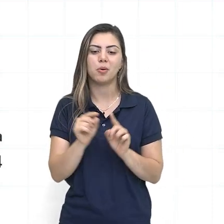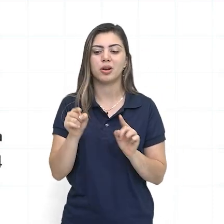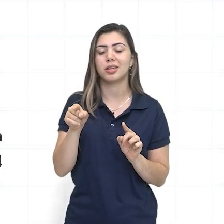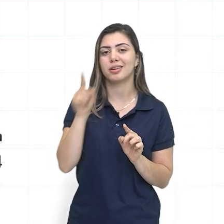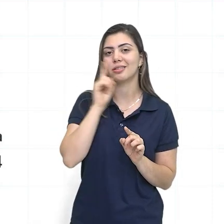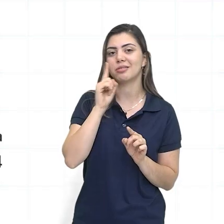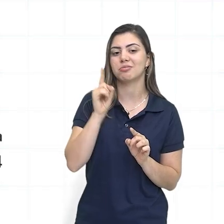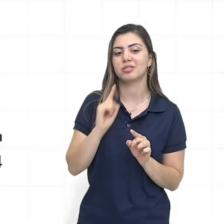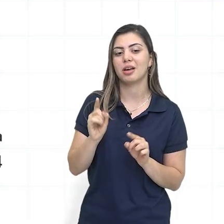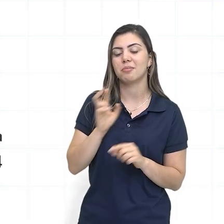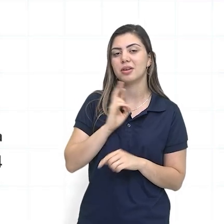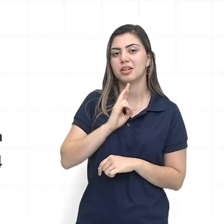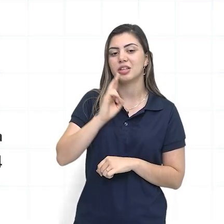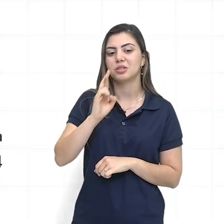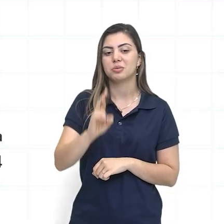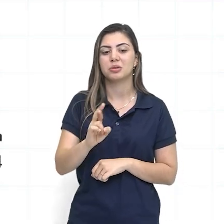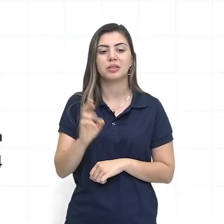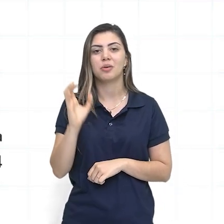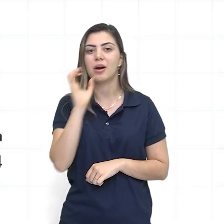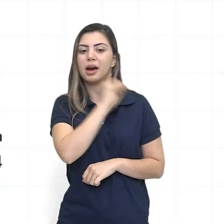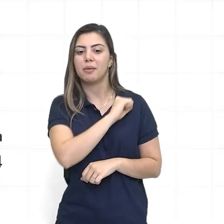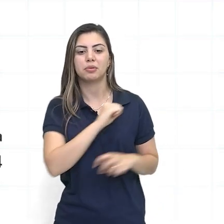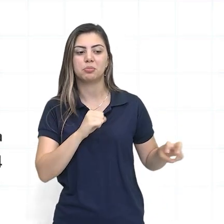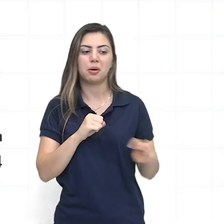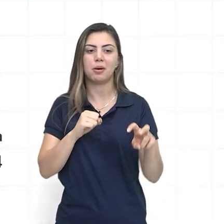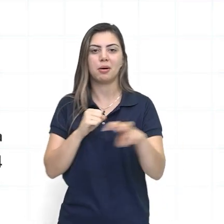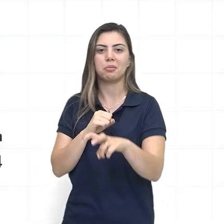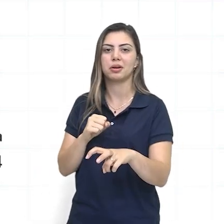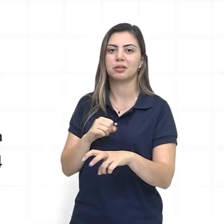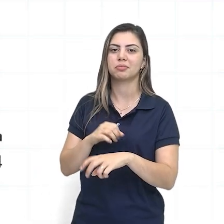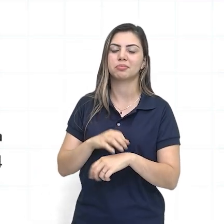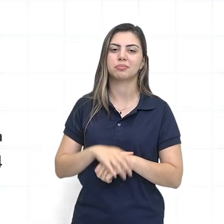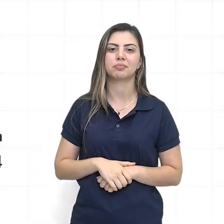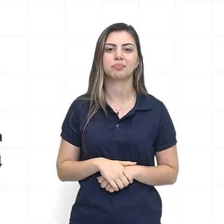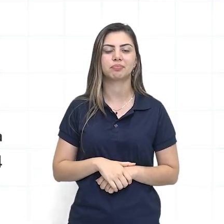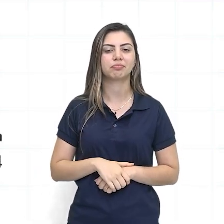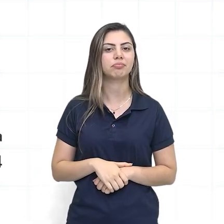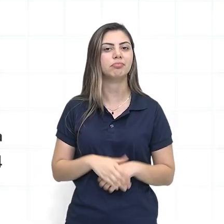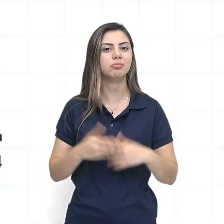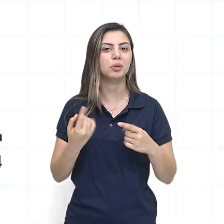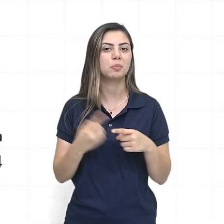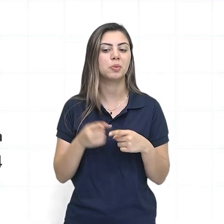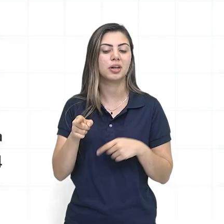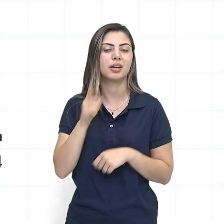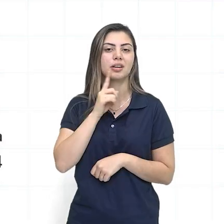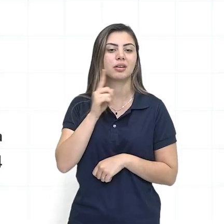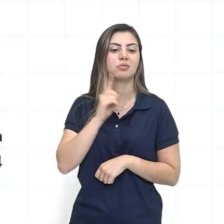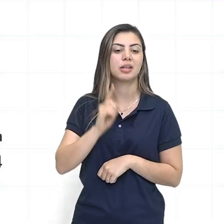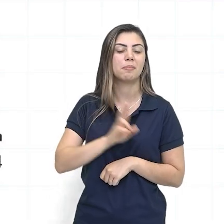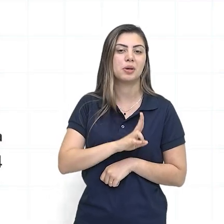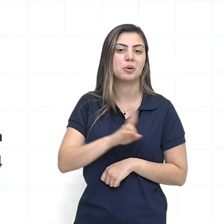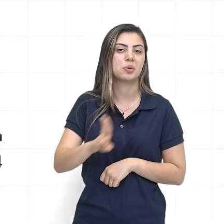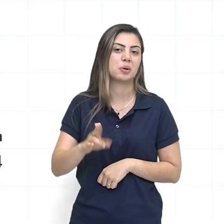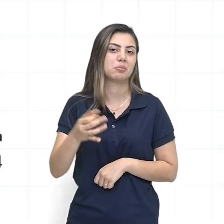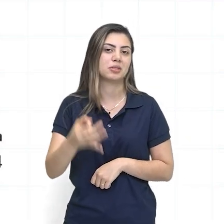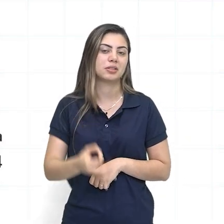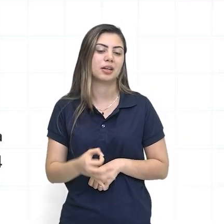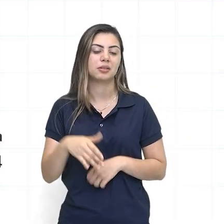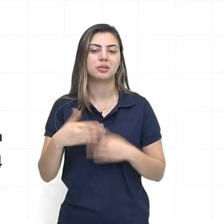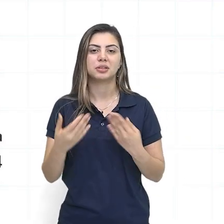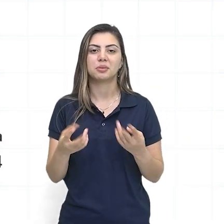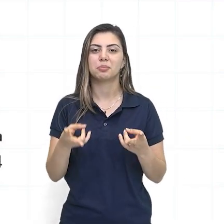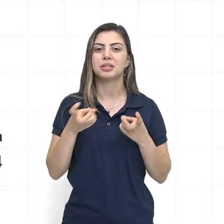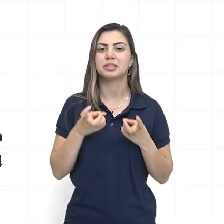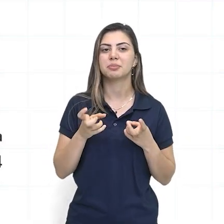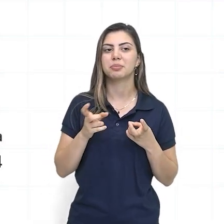não sabia, ele respondeu: o bicho passou muito rápido, ou seja, ele não sabia, né? Então, nessa história, a gente percebe que houve uma